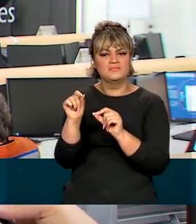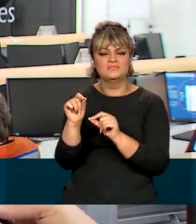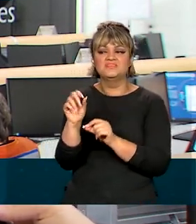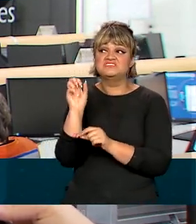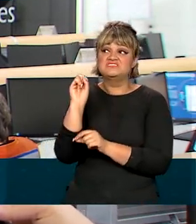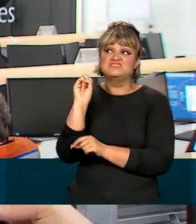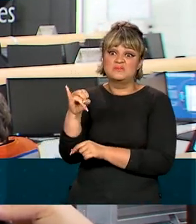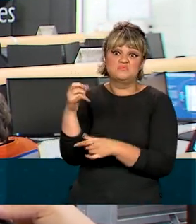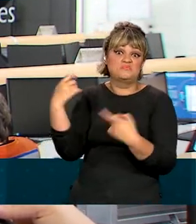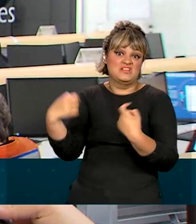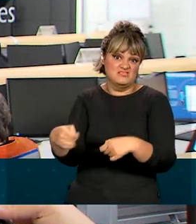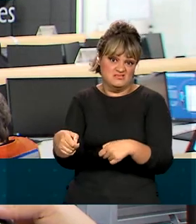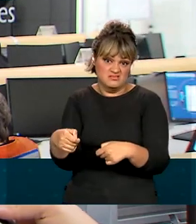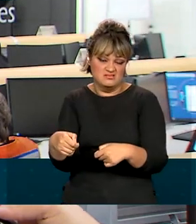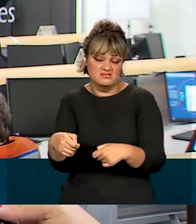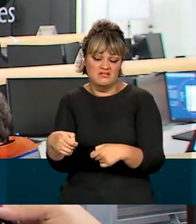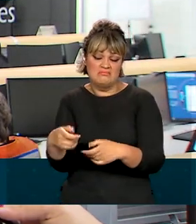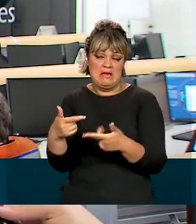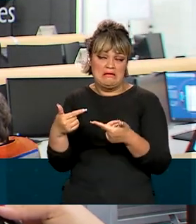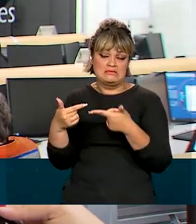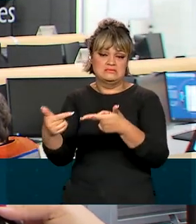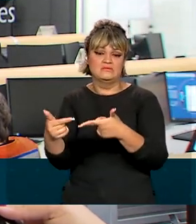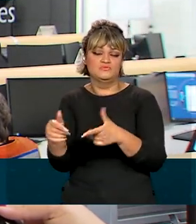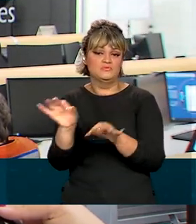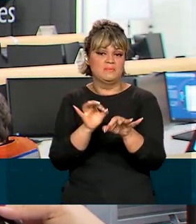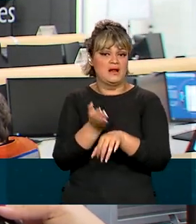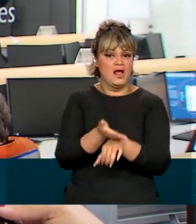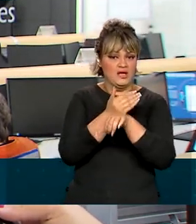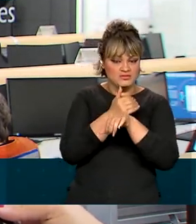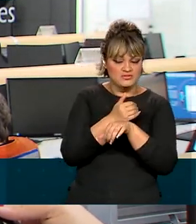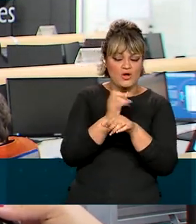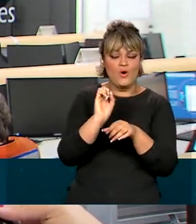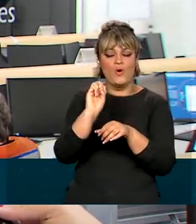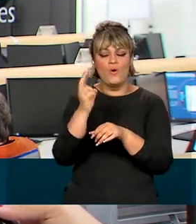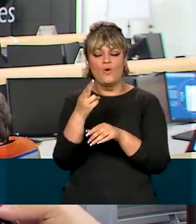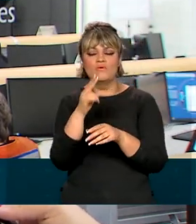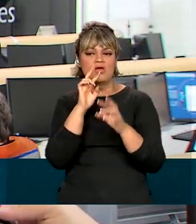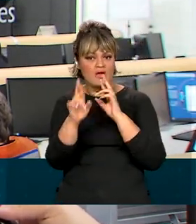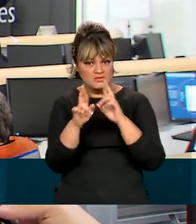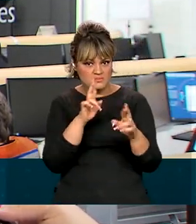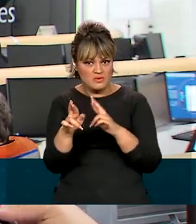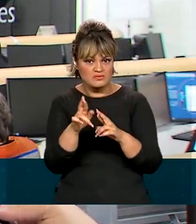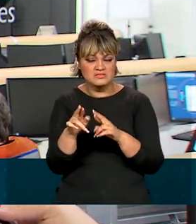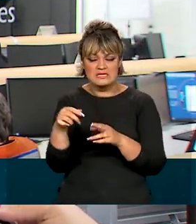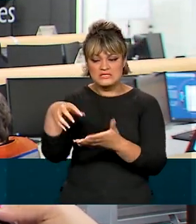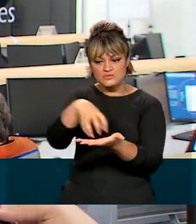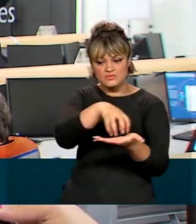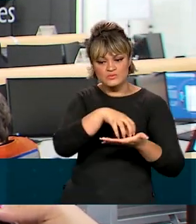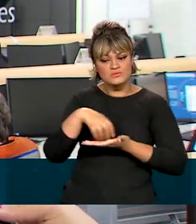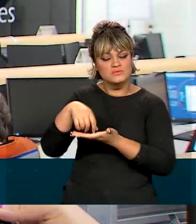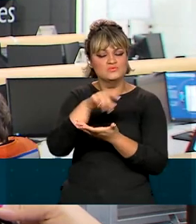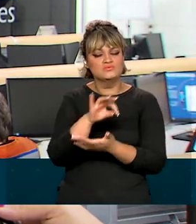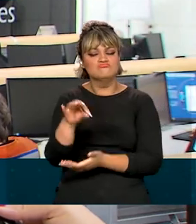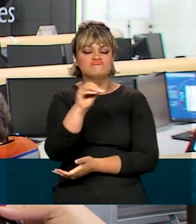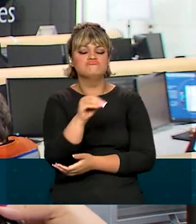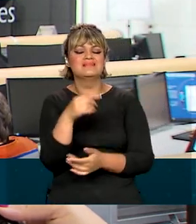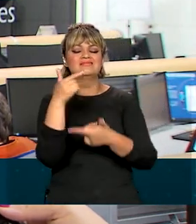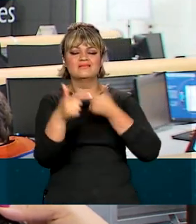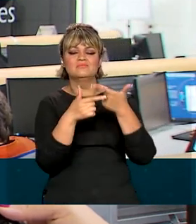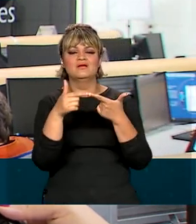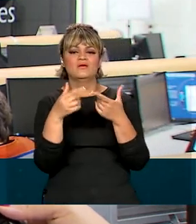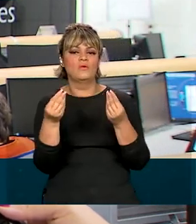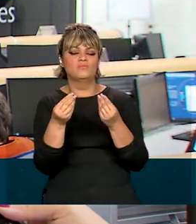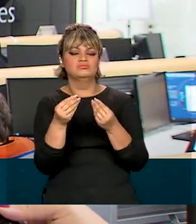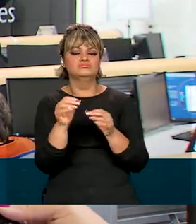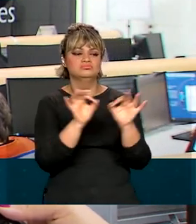seja necessária a atuação, tanto na fase de preparação quanto na fase de resposta, essas instituições estejam trabalhando de uma